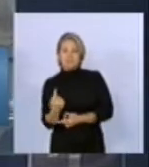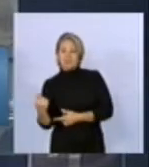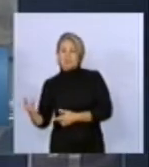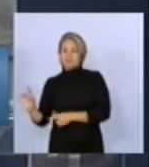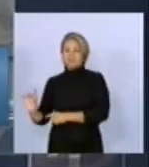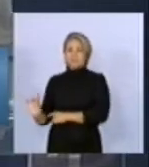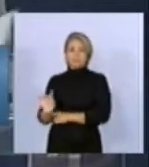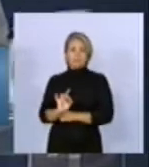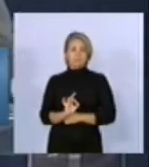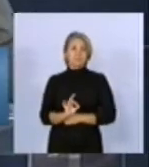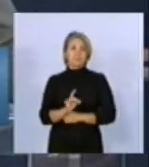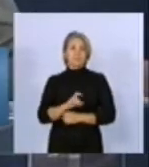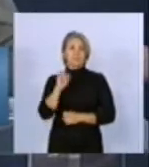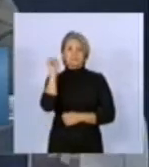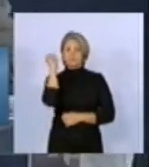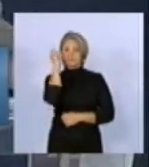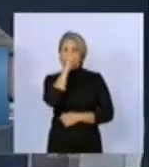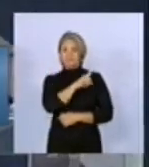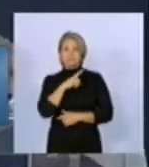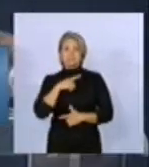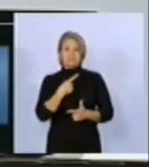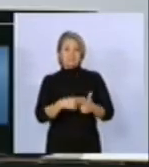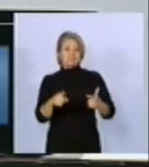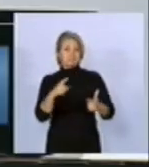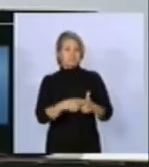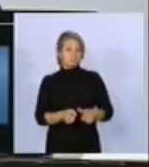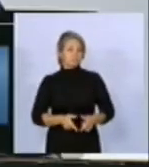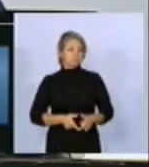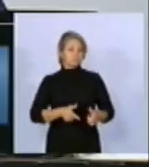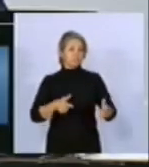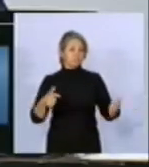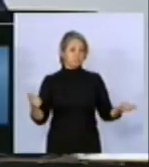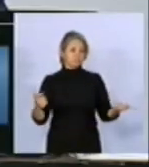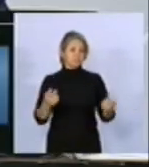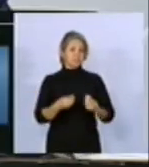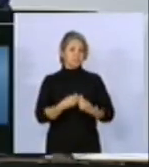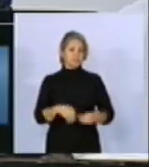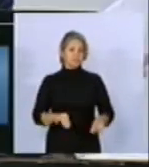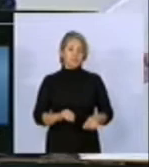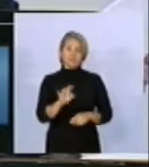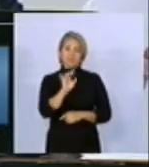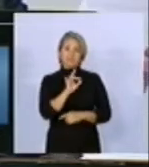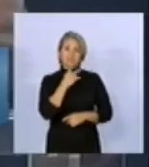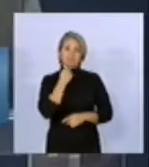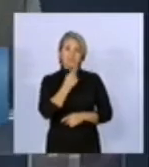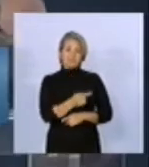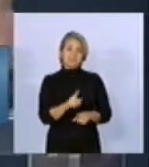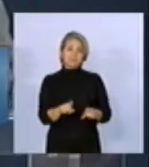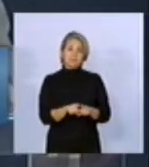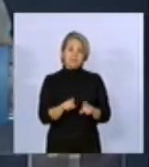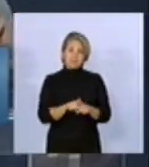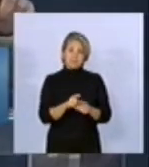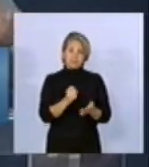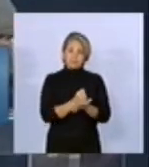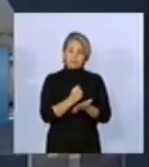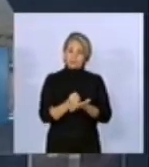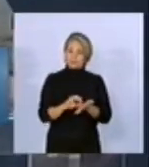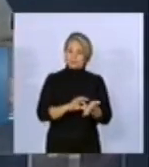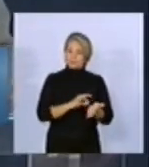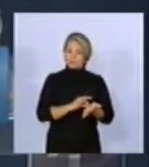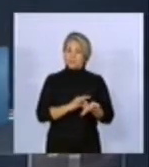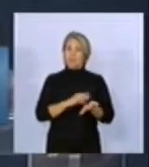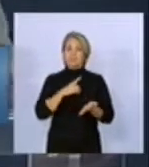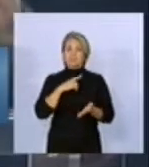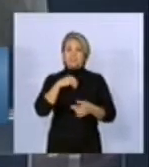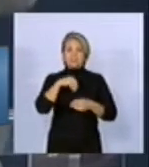isso tem um custo extremamente alto e completar sua mente que o protocolo está